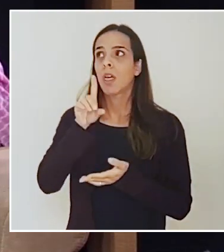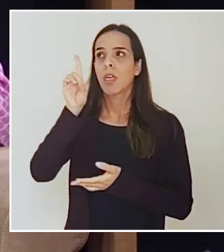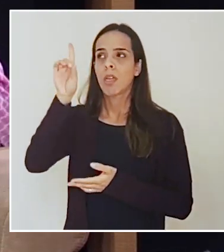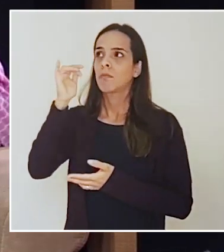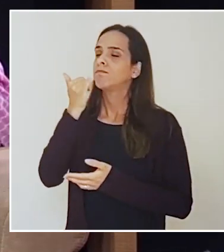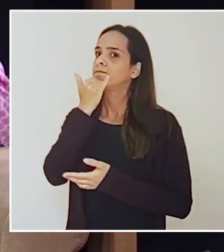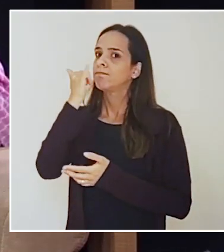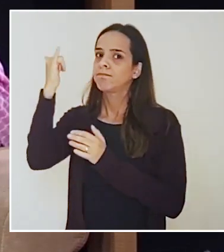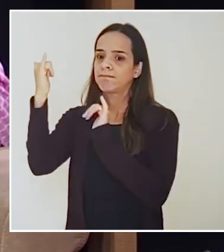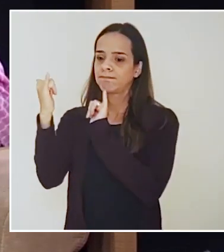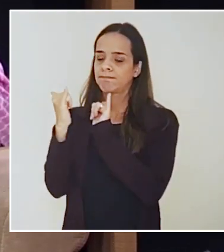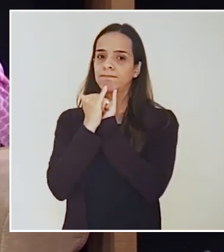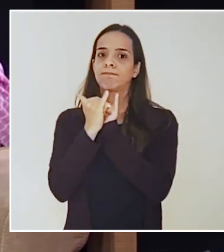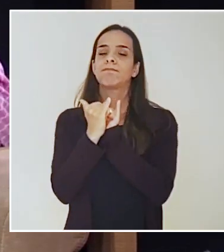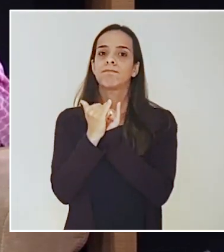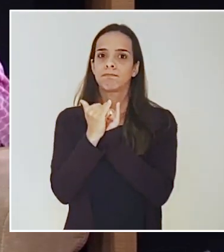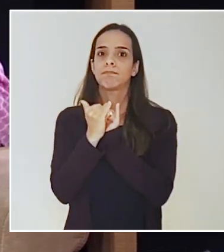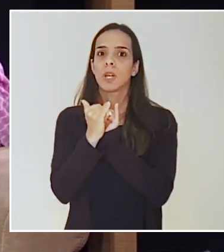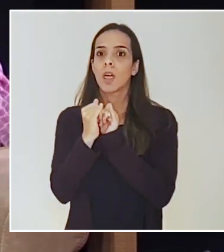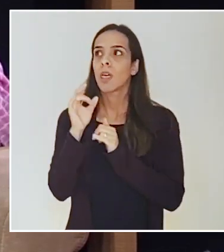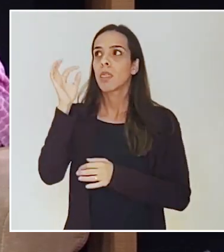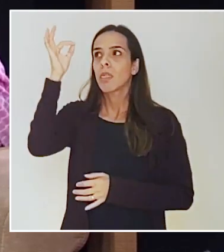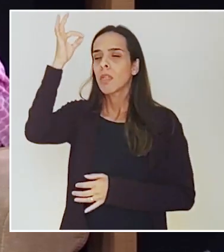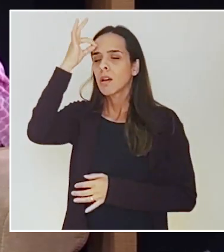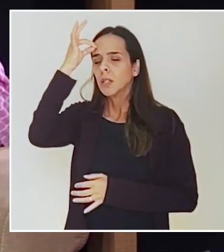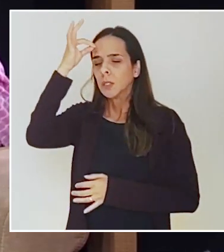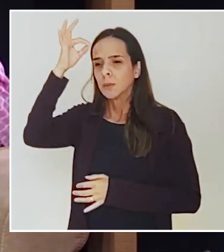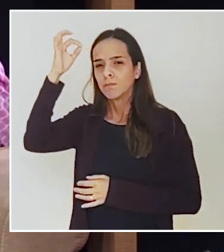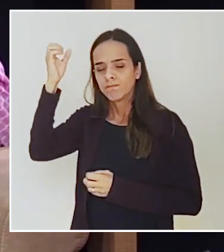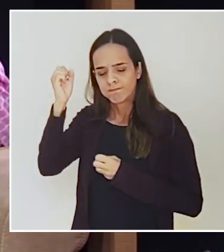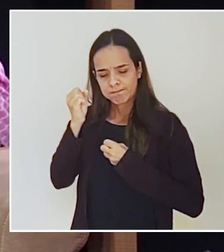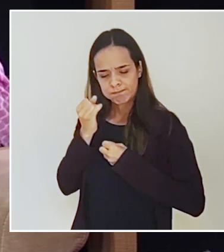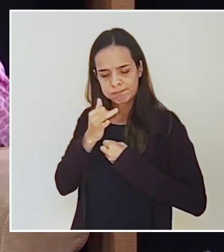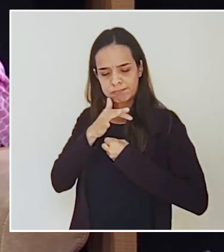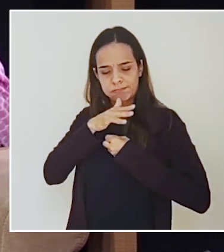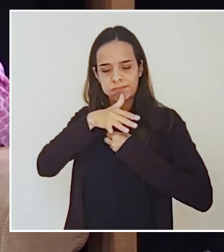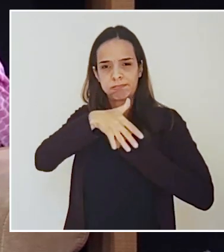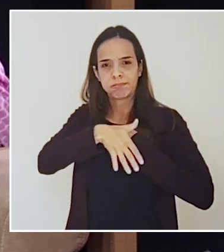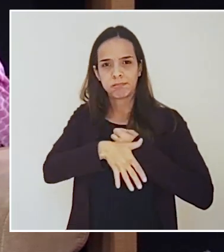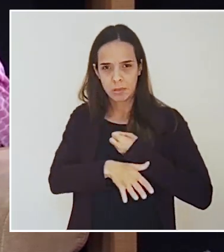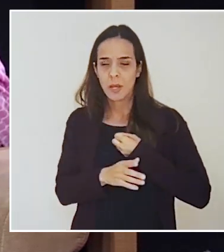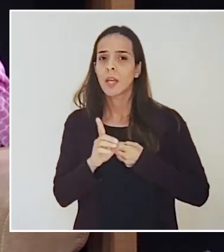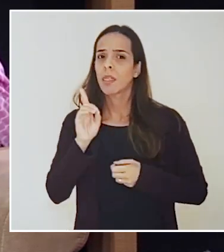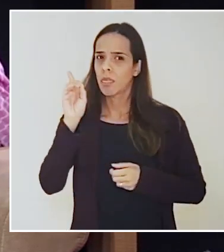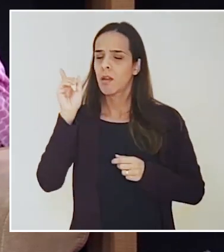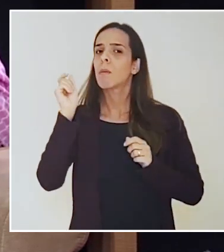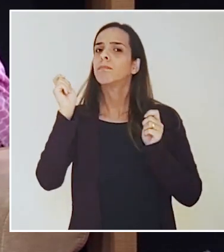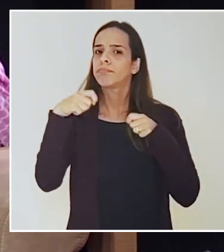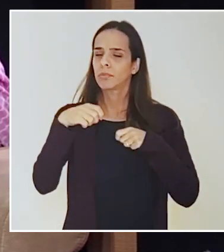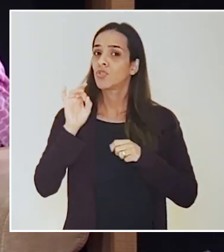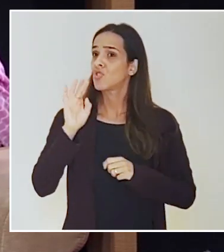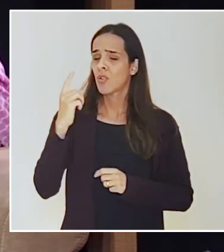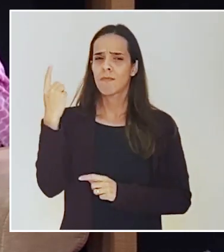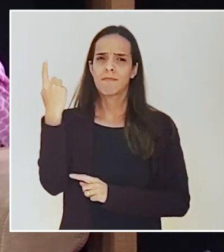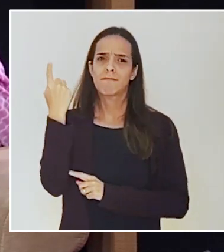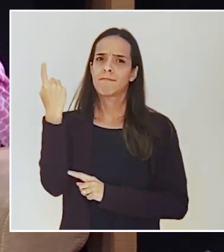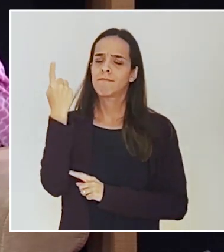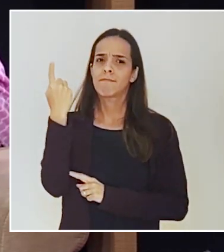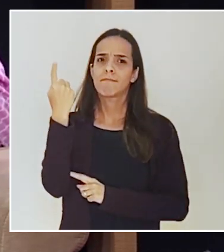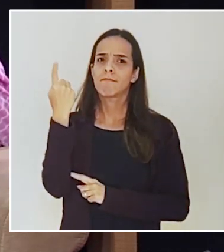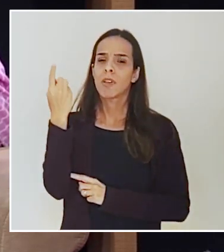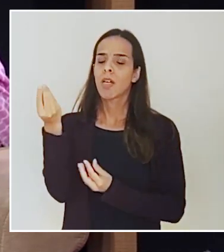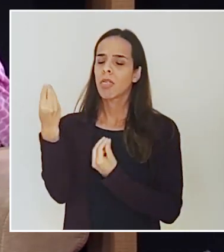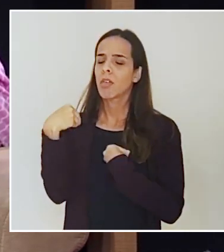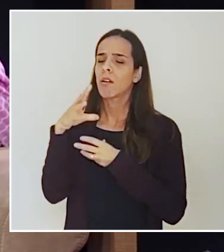Espírito, só Deus pode nos dar força para prosseguir. A restauração